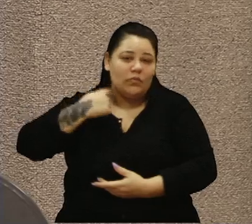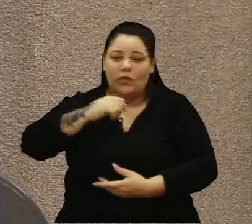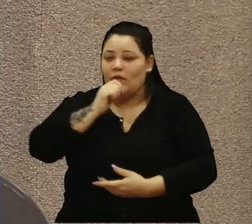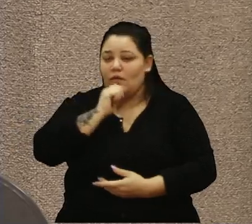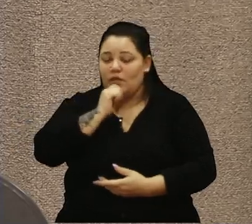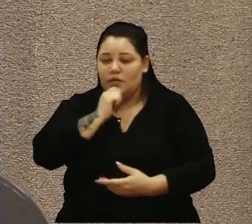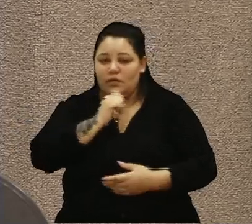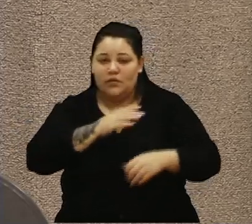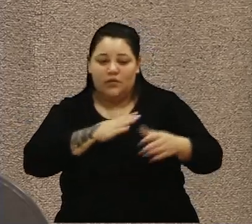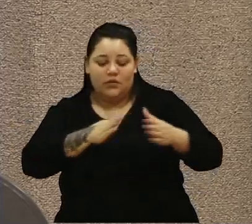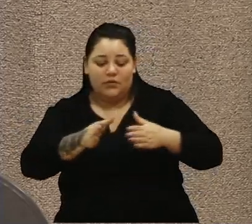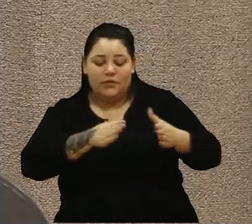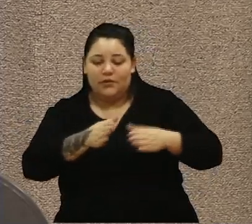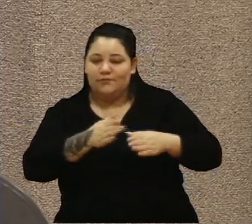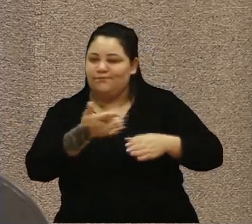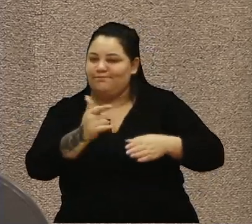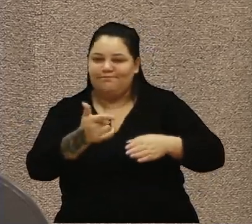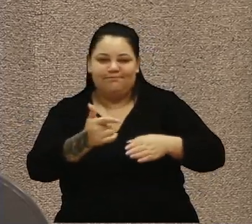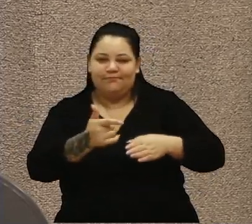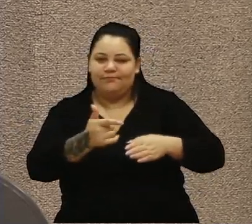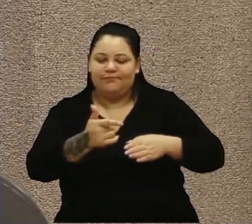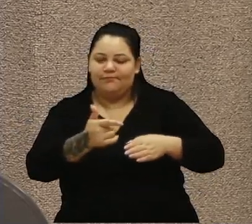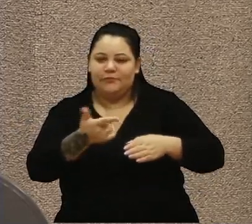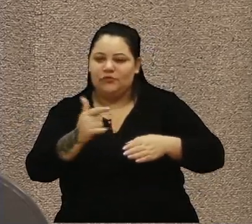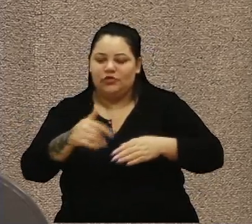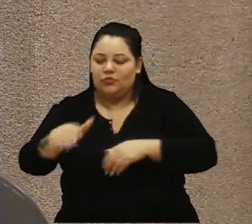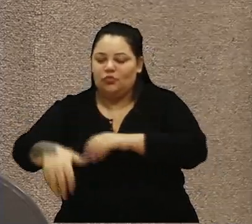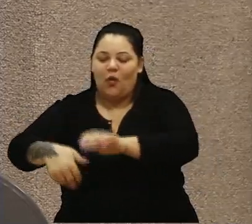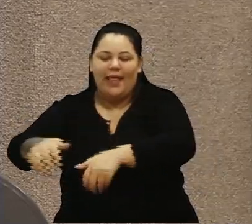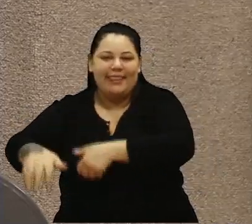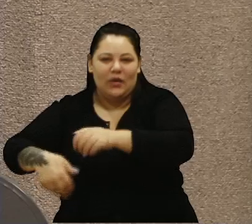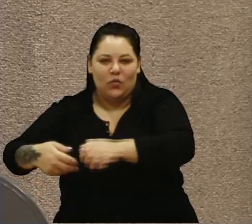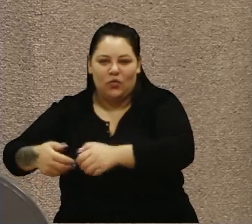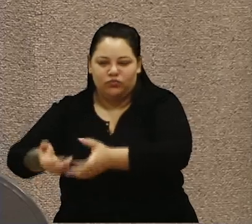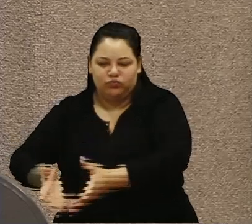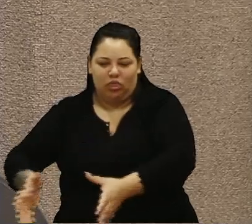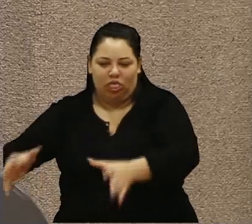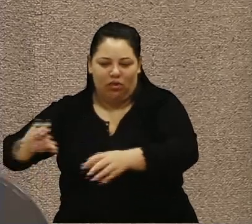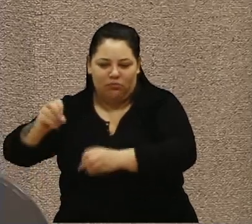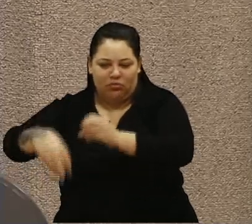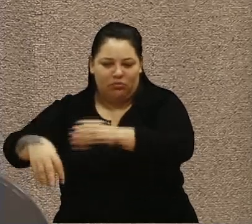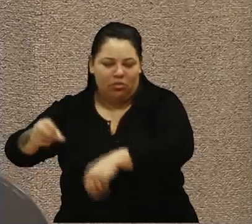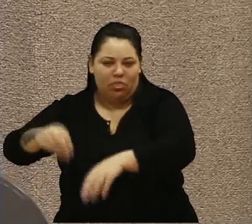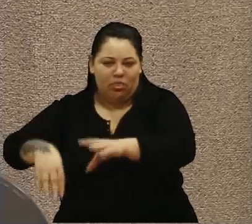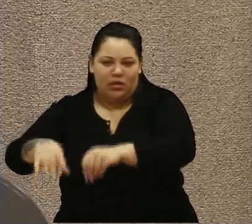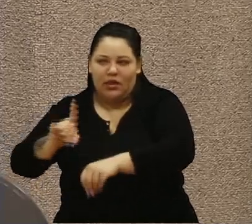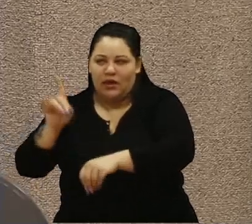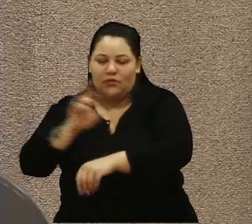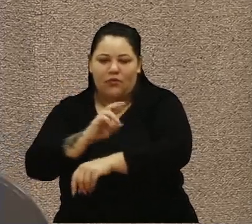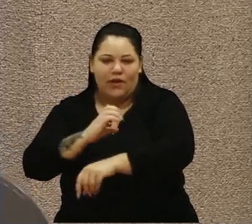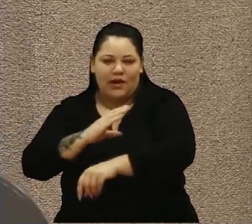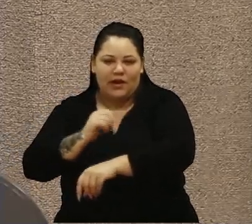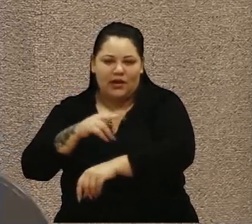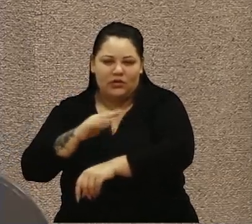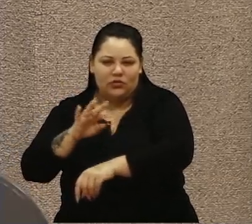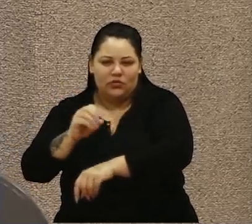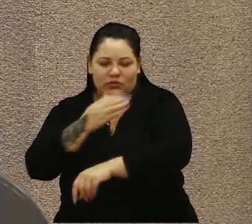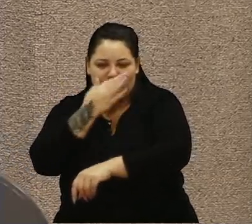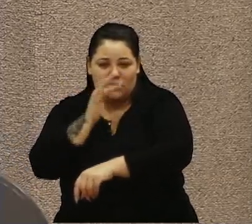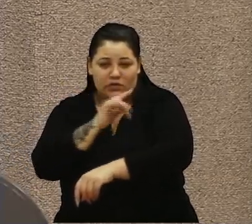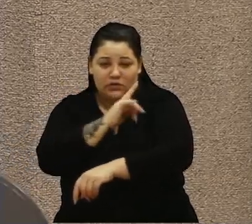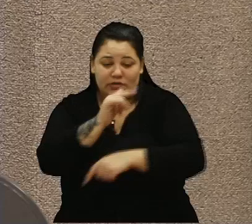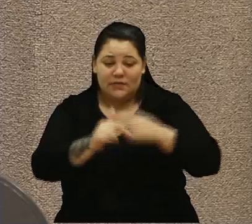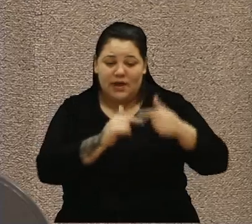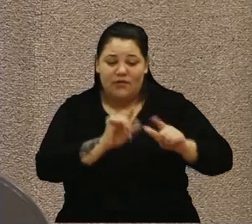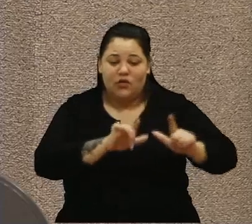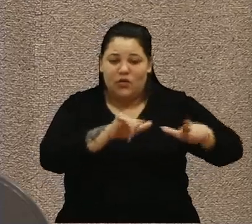não tínhamos o aterro lá do Rincão das Flores, lidávamos com o aterro de São Giacomo,